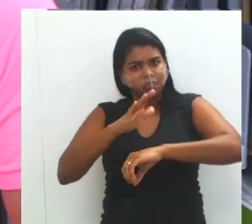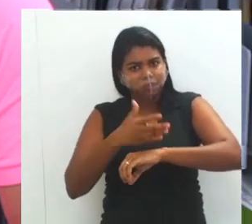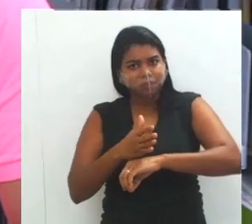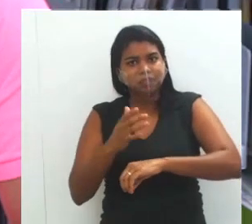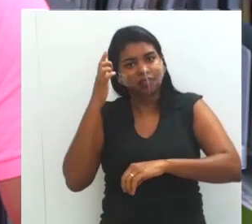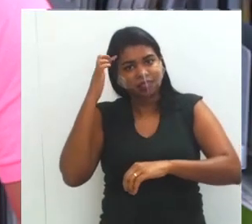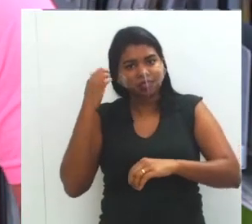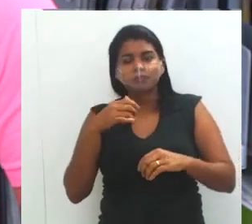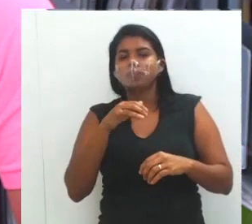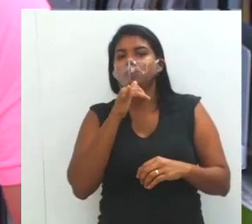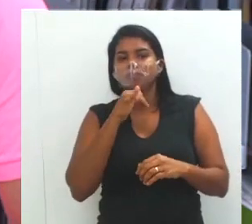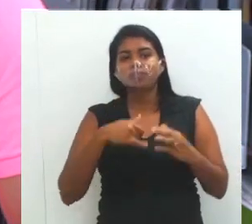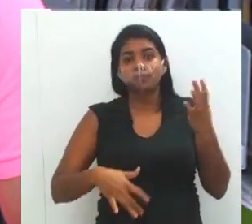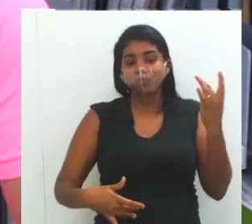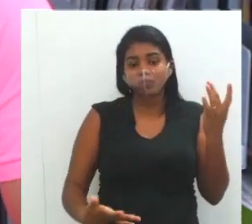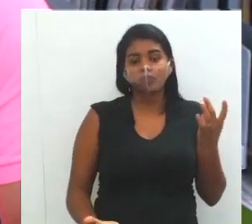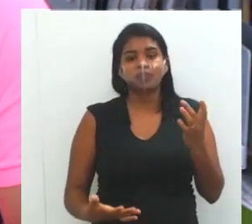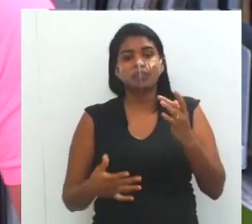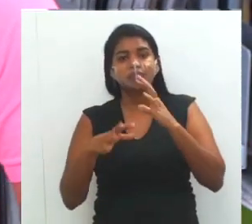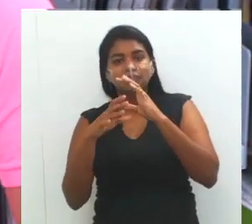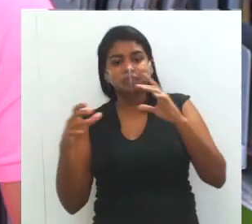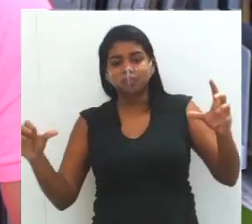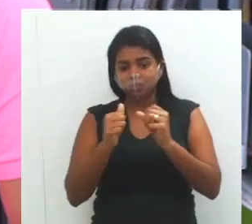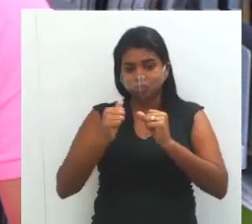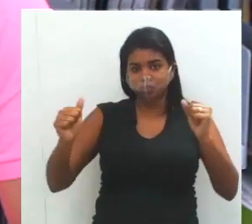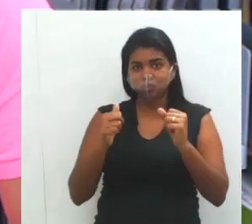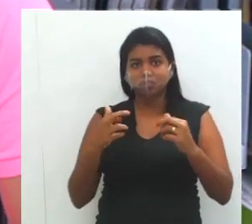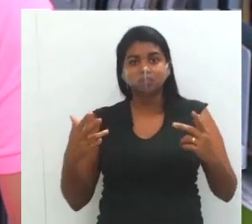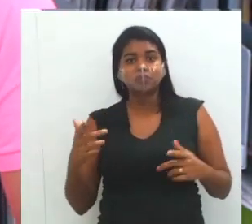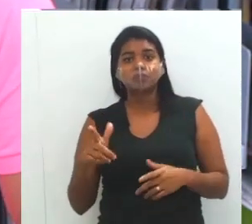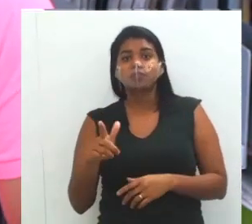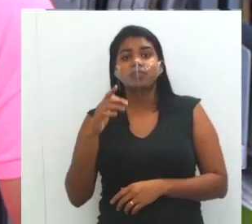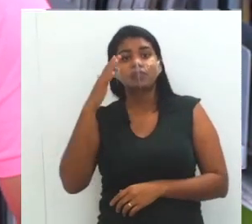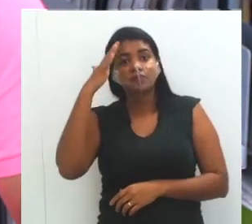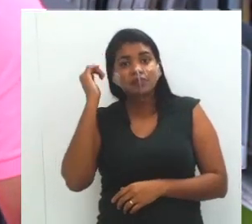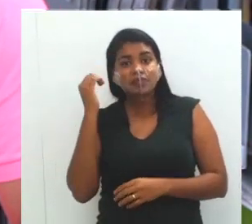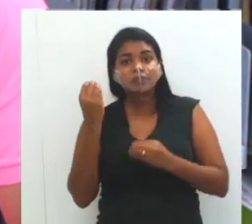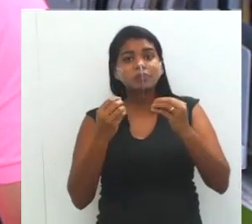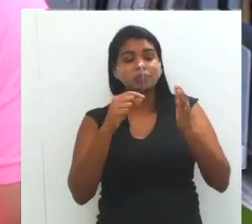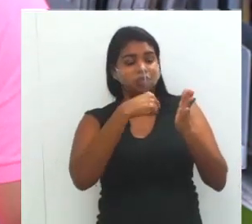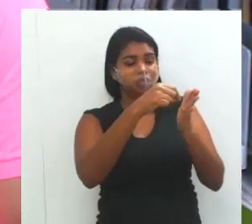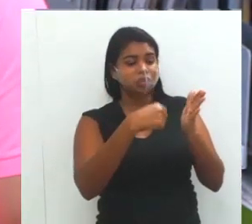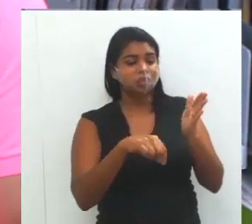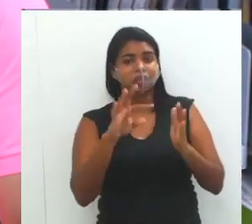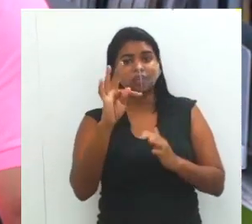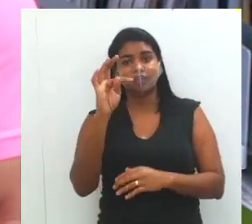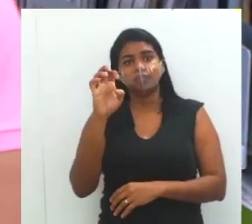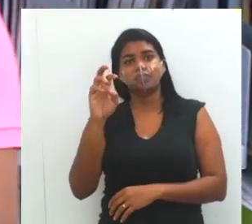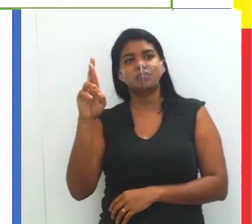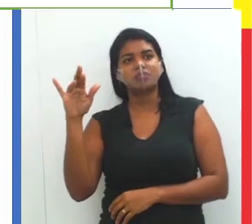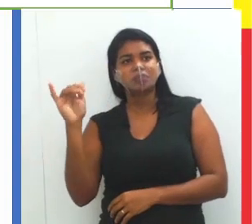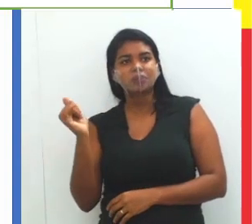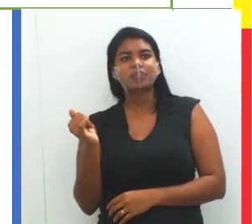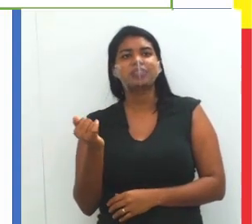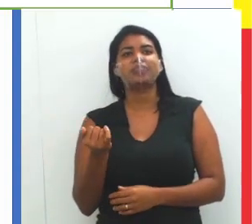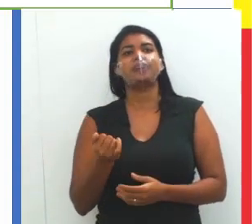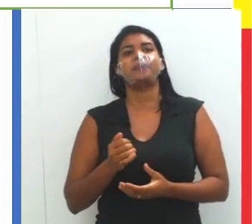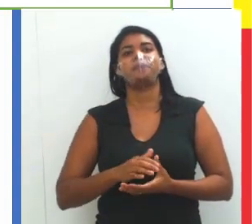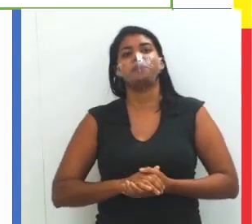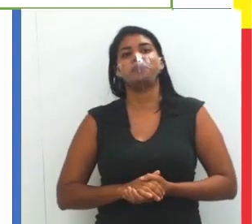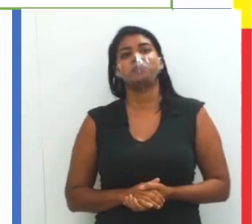como eu toco violão, mas não sei teoria, eu só sei tocar a prática, né? E vamos dizer, de ouvido. Então,